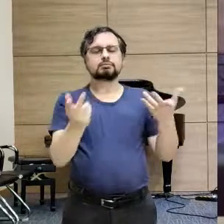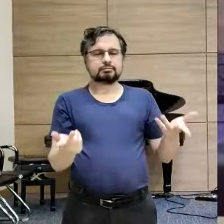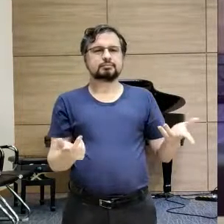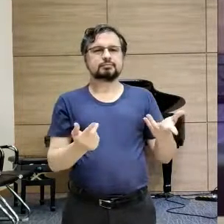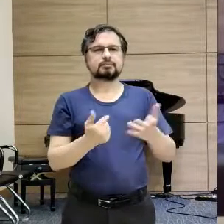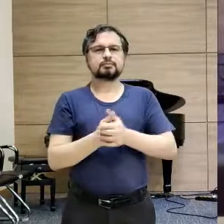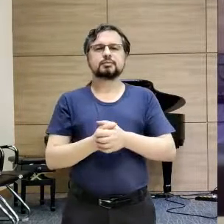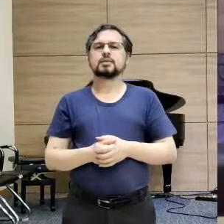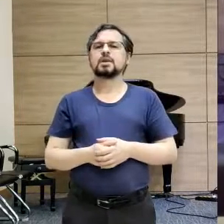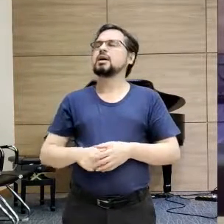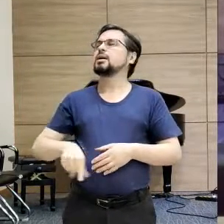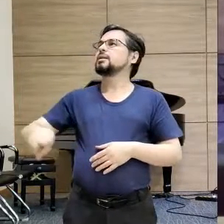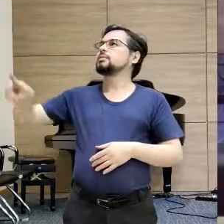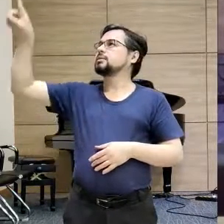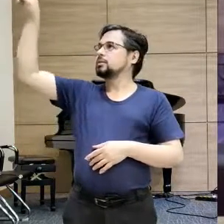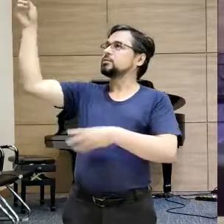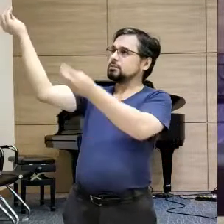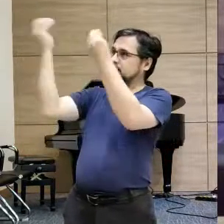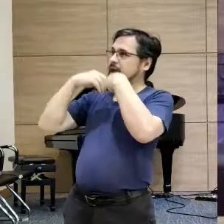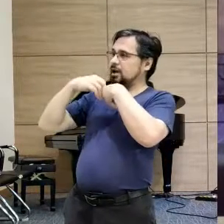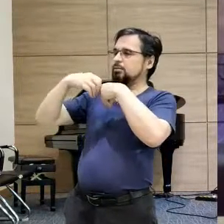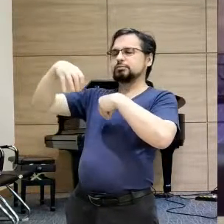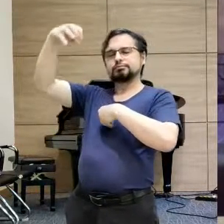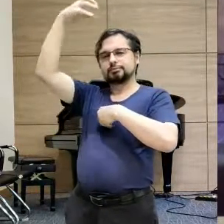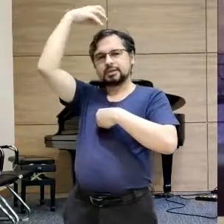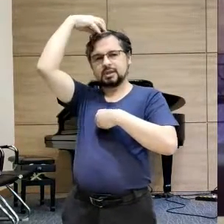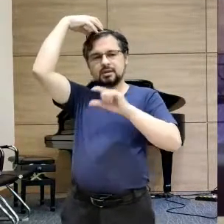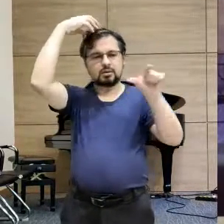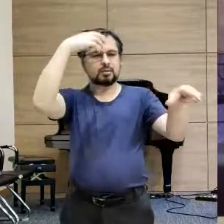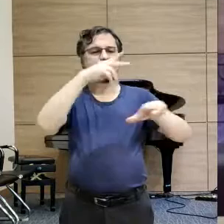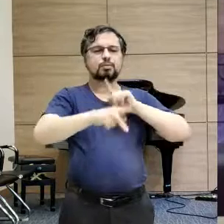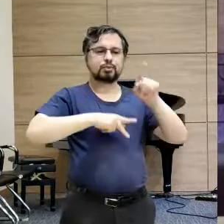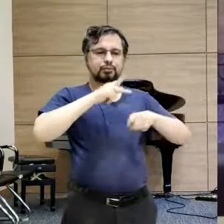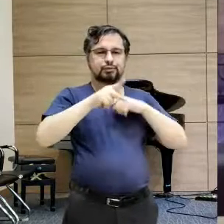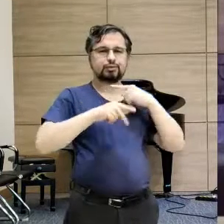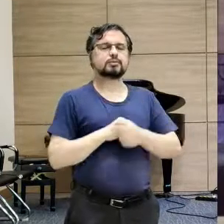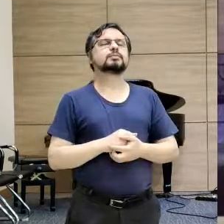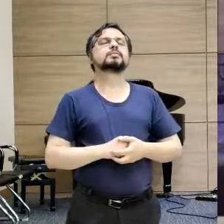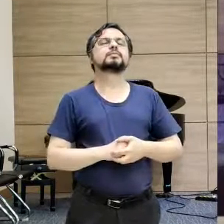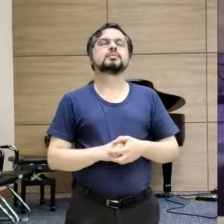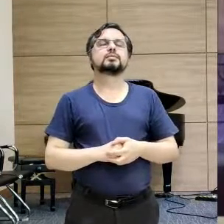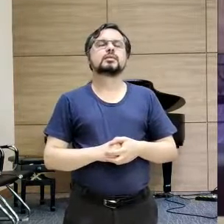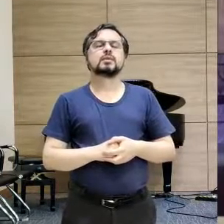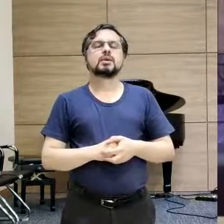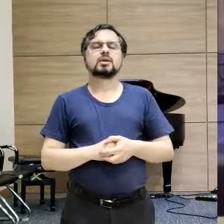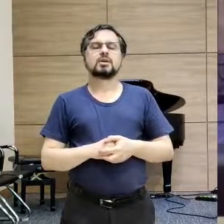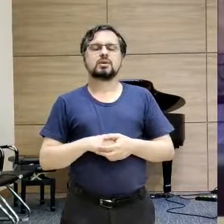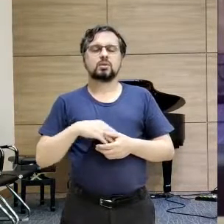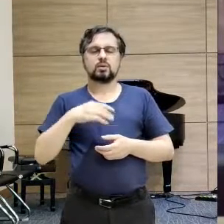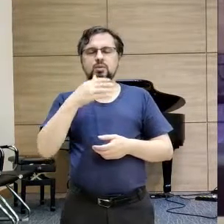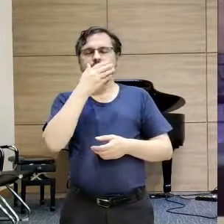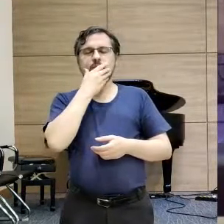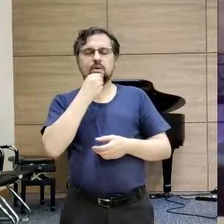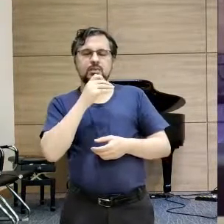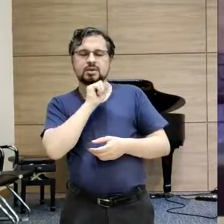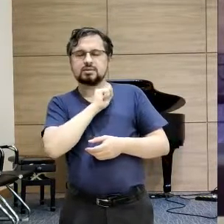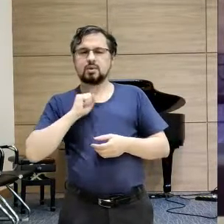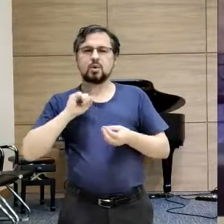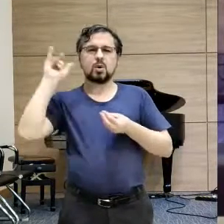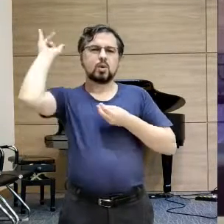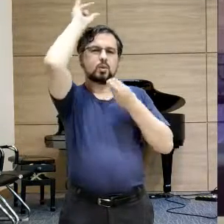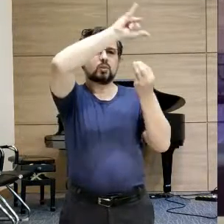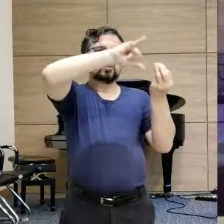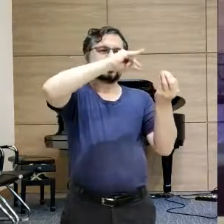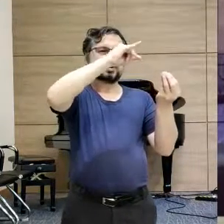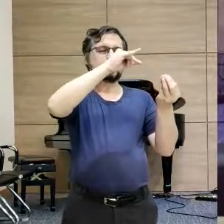Deus dá um rei a eles, e eles ungem, o Samuel unge Saul. um